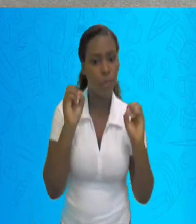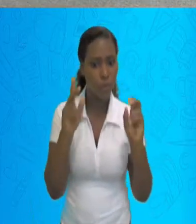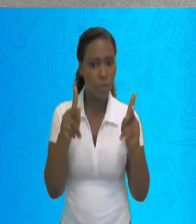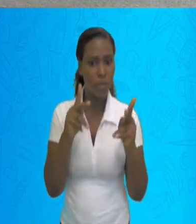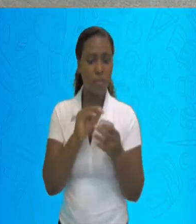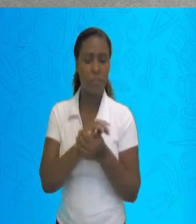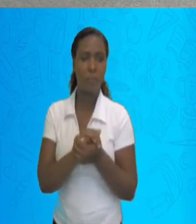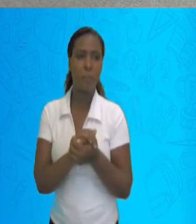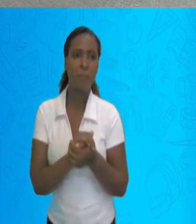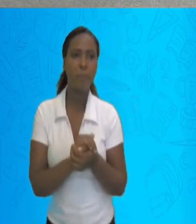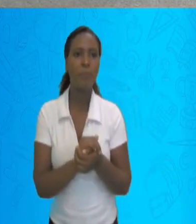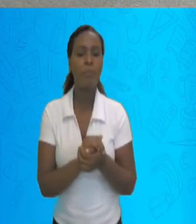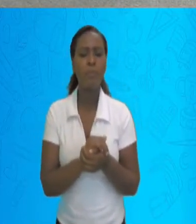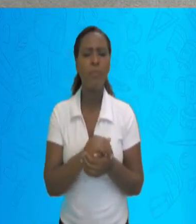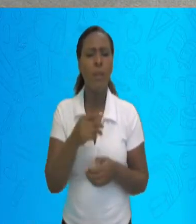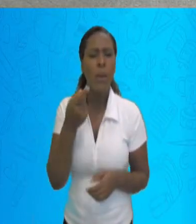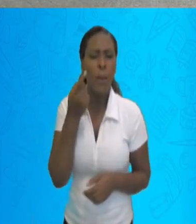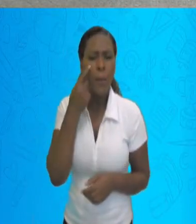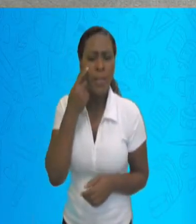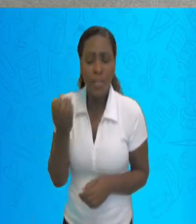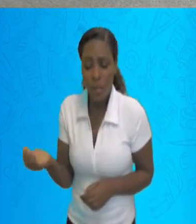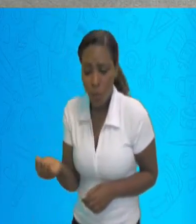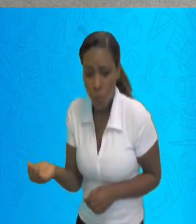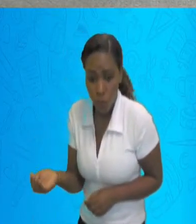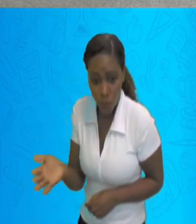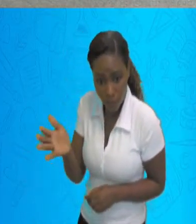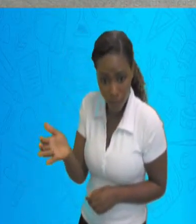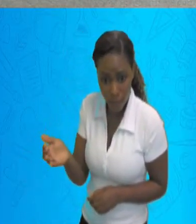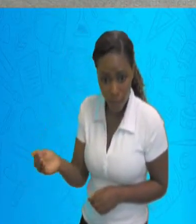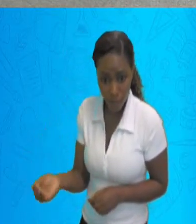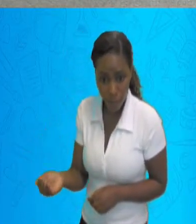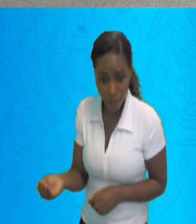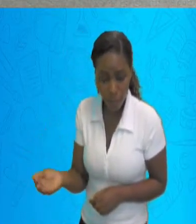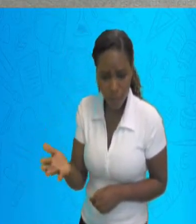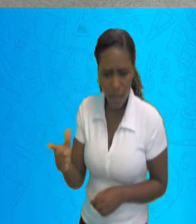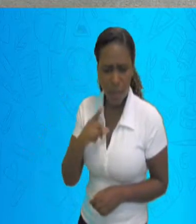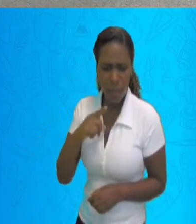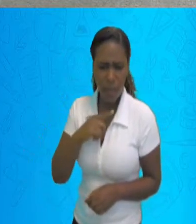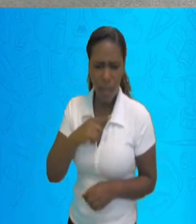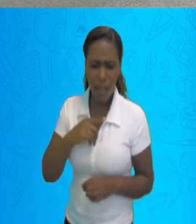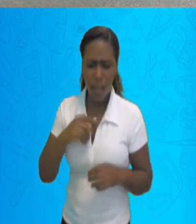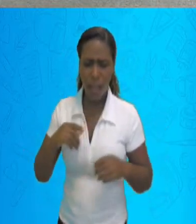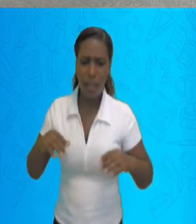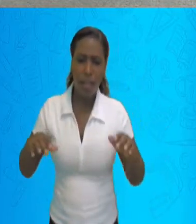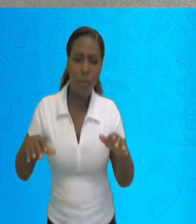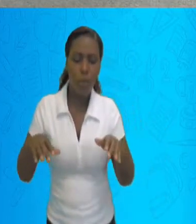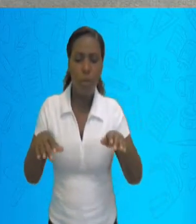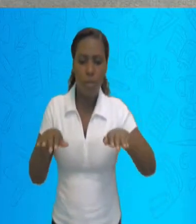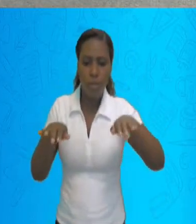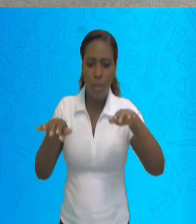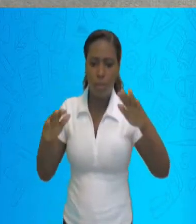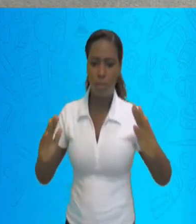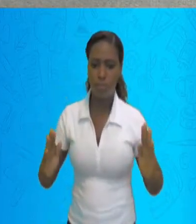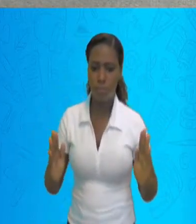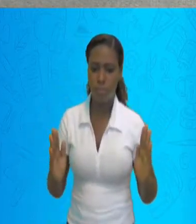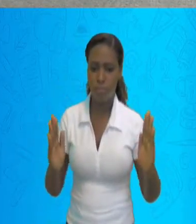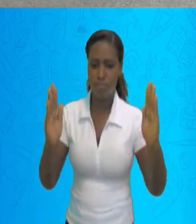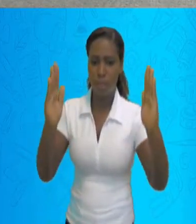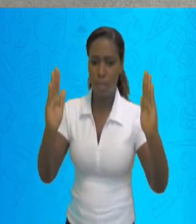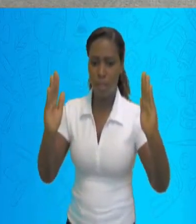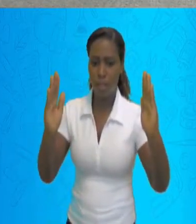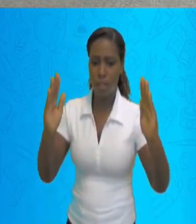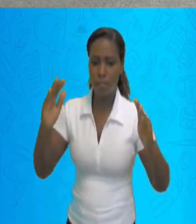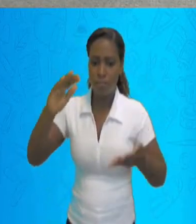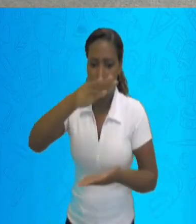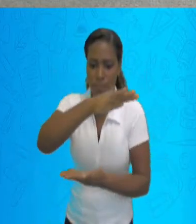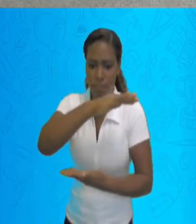Todo o dado tem o quê? 6 lados. A gente pode também informar que ele tem 6 faces, né? Cada